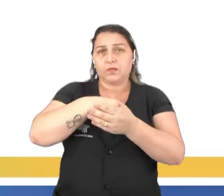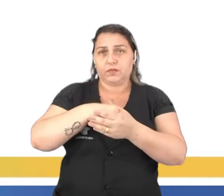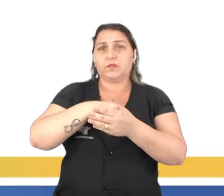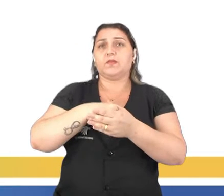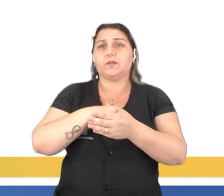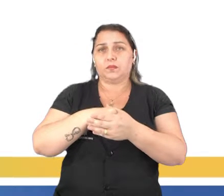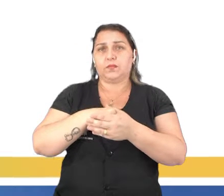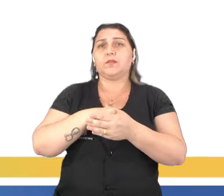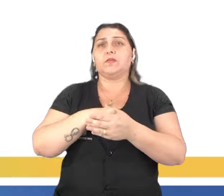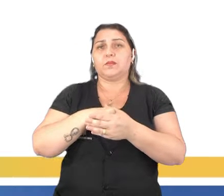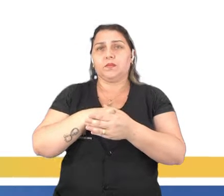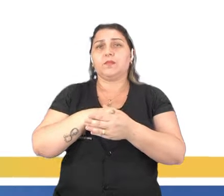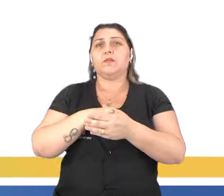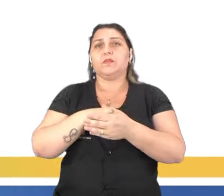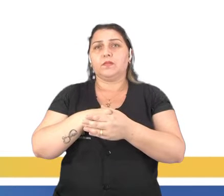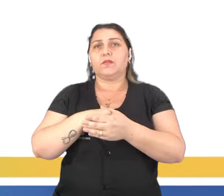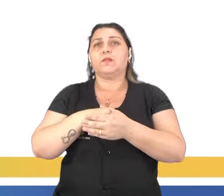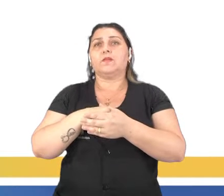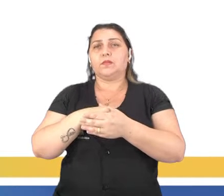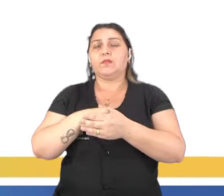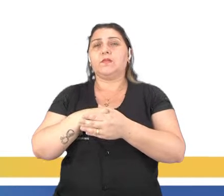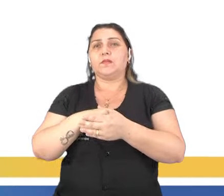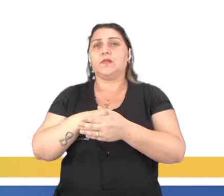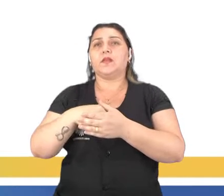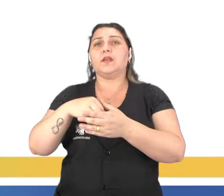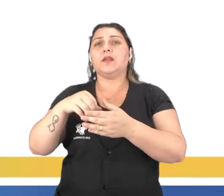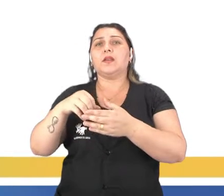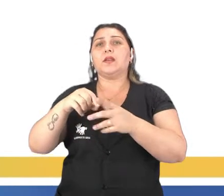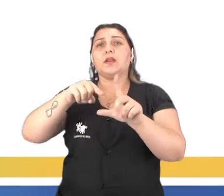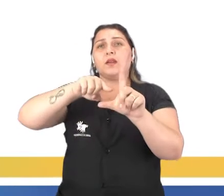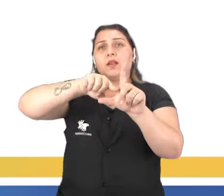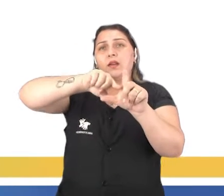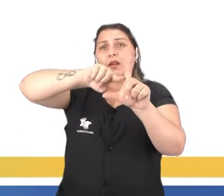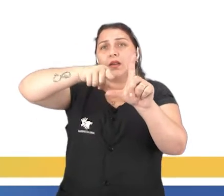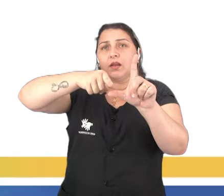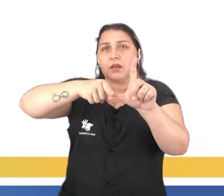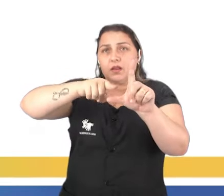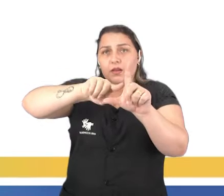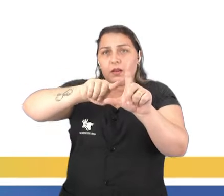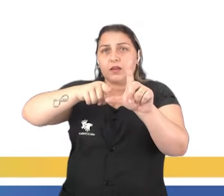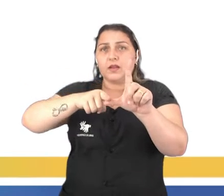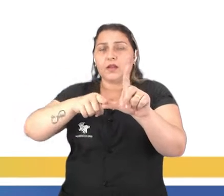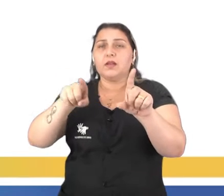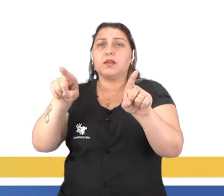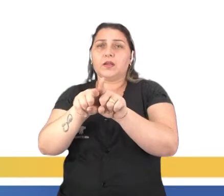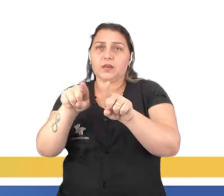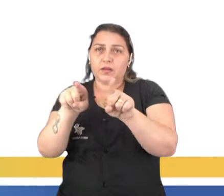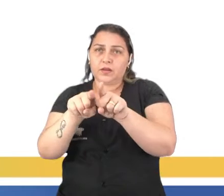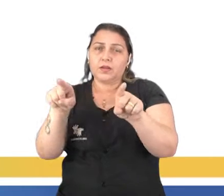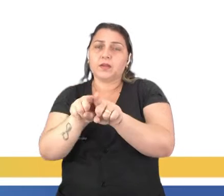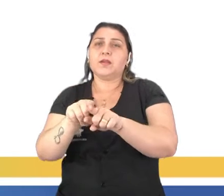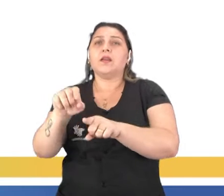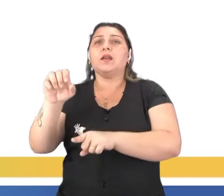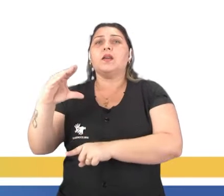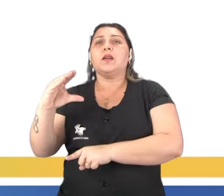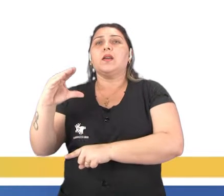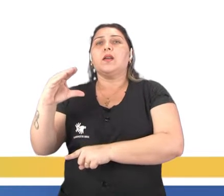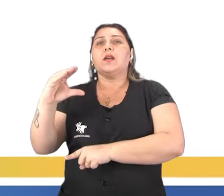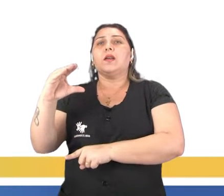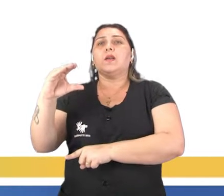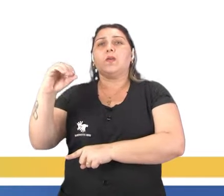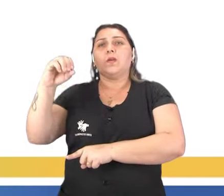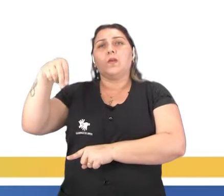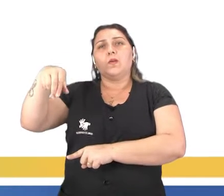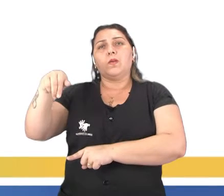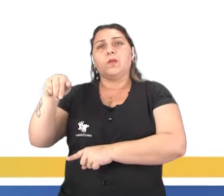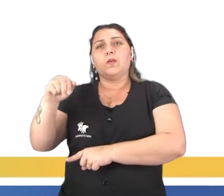lados consecutivos aí, que a gente chama de ângulos internos, também são congruentes. Então, isso faz desses